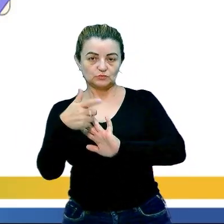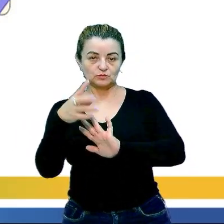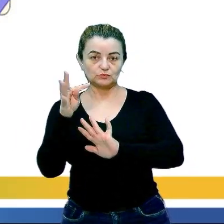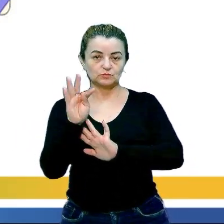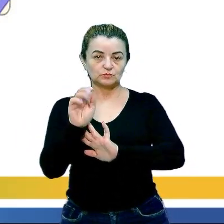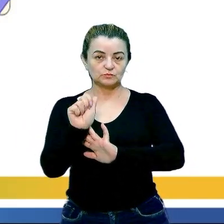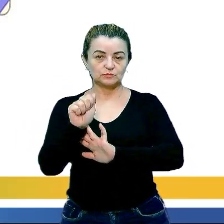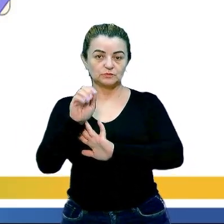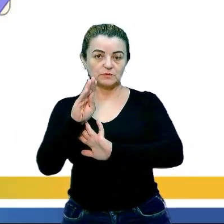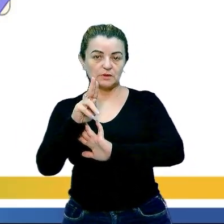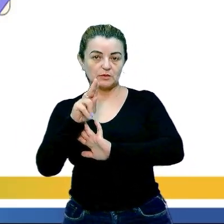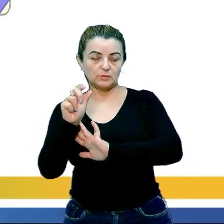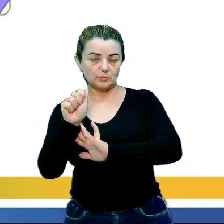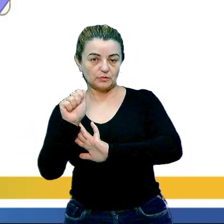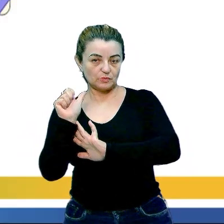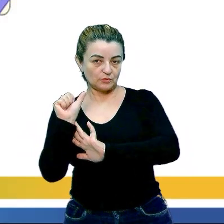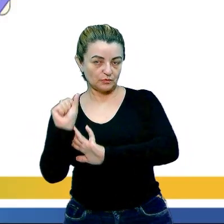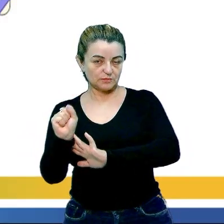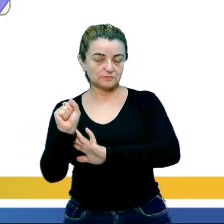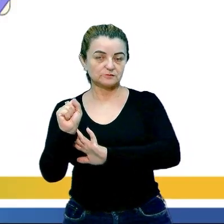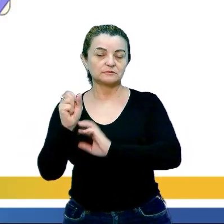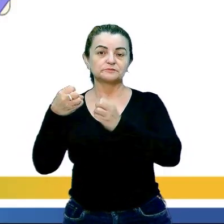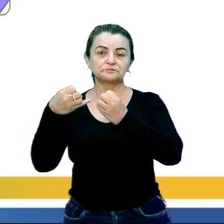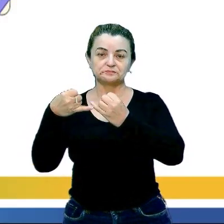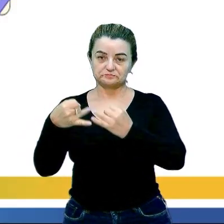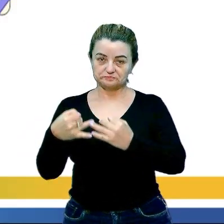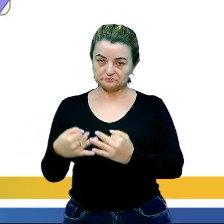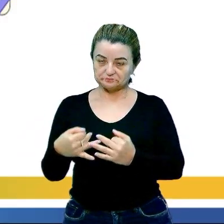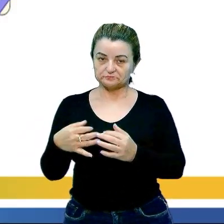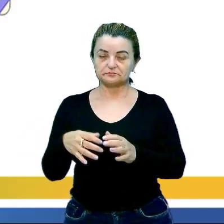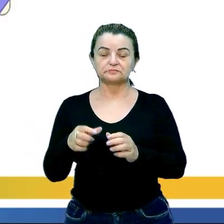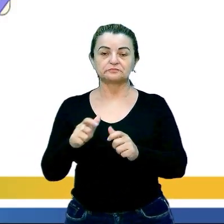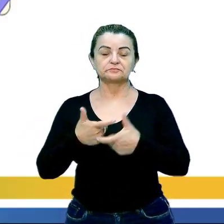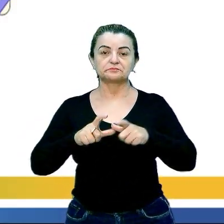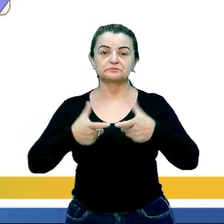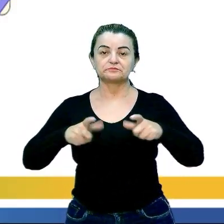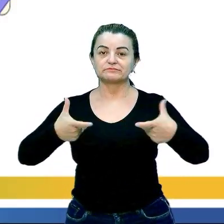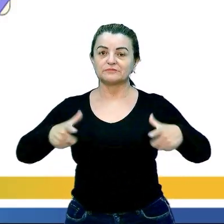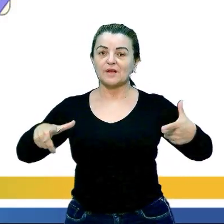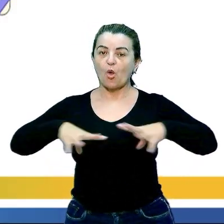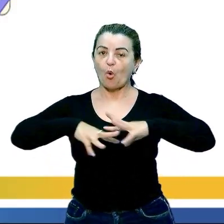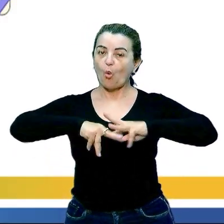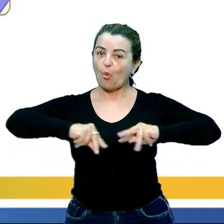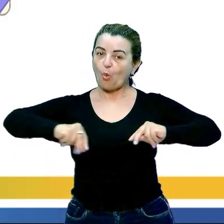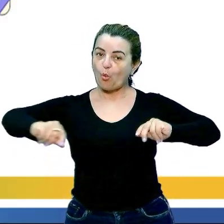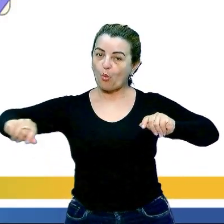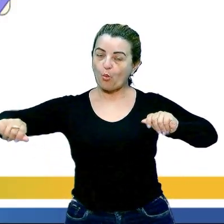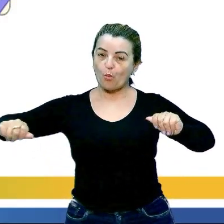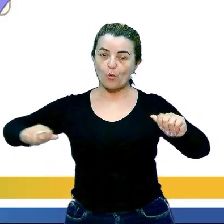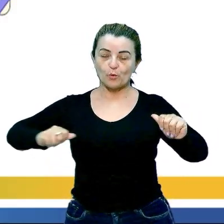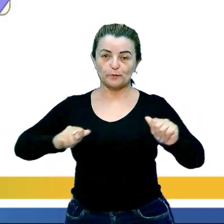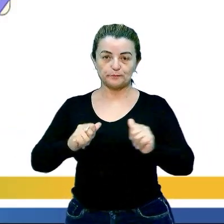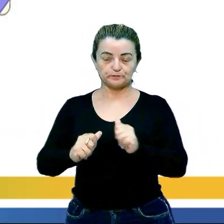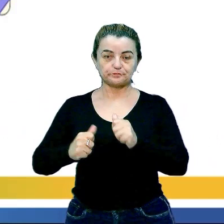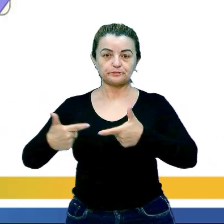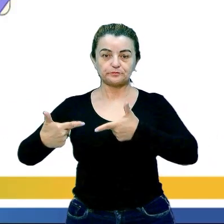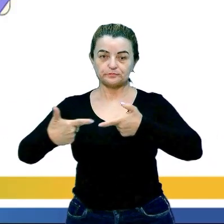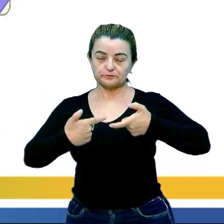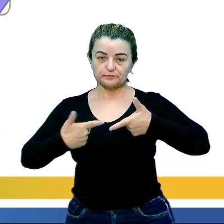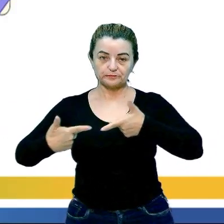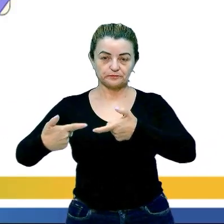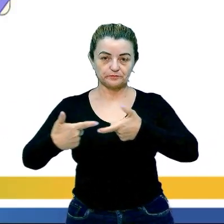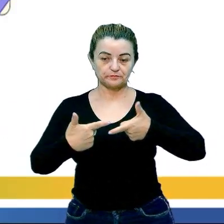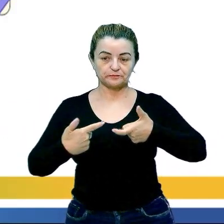vamos revisitar agora, falar um pouquinho delas. Falamos sobre a expansão do território romano, né? Através das guerras